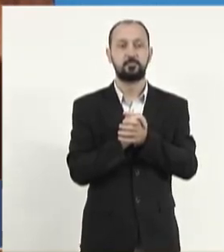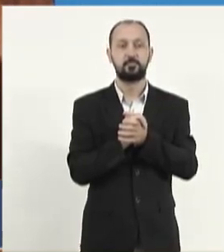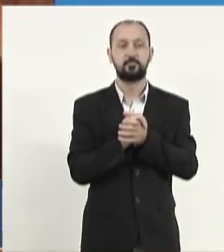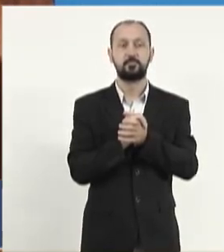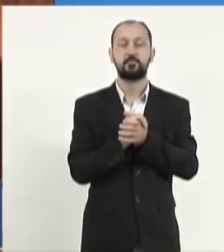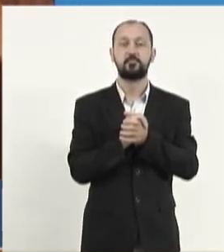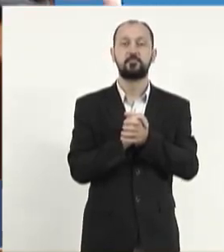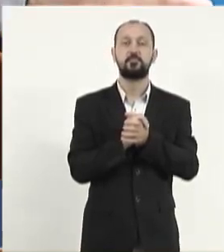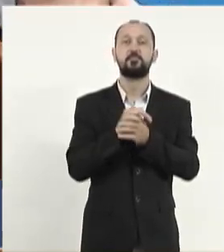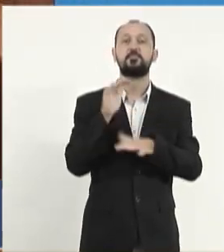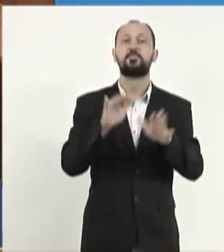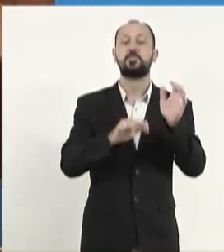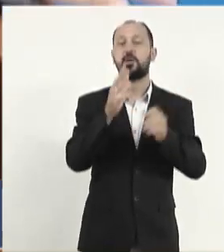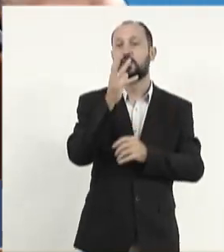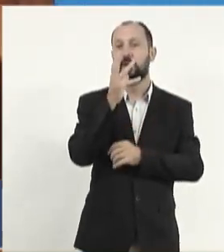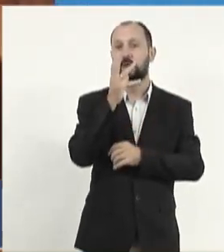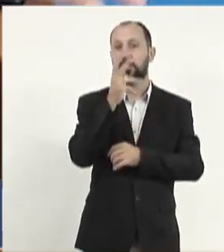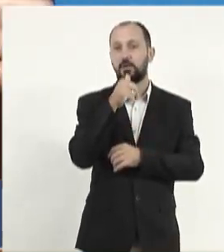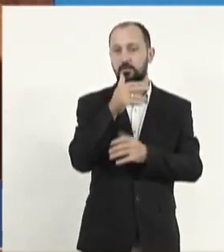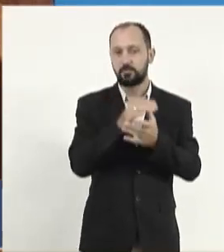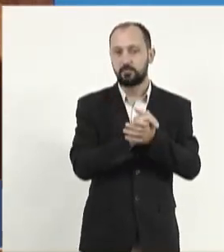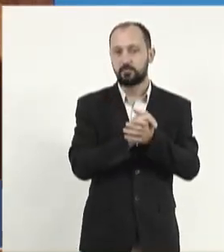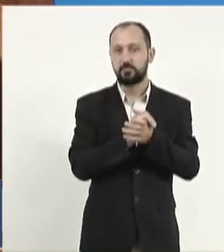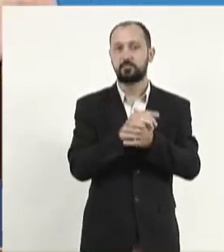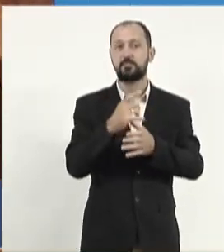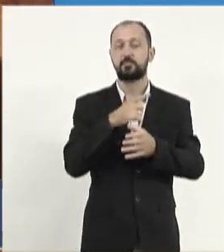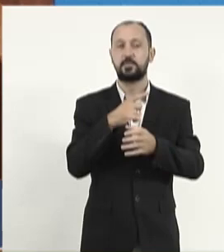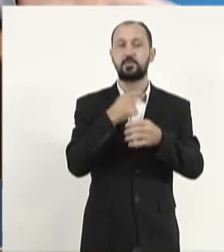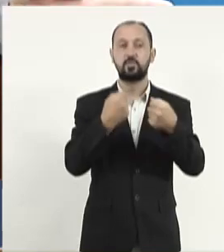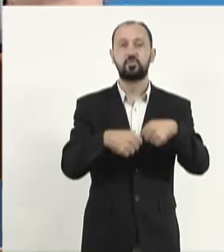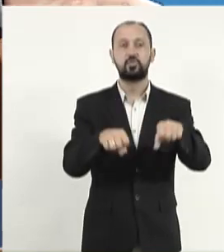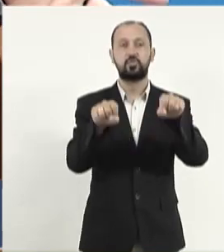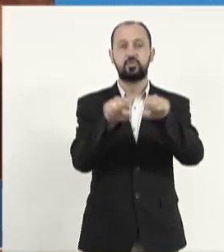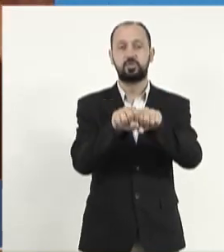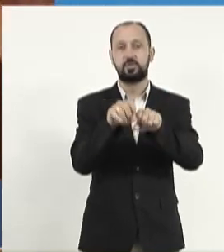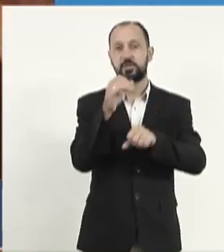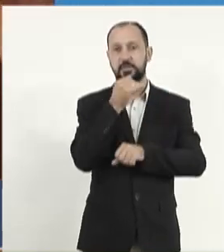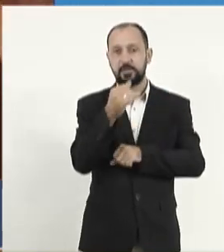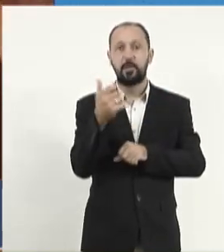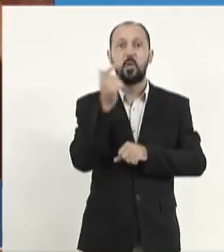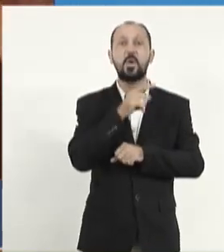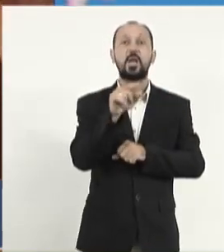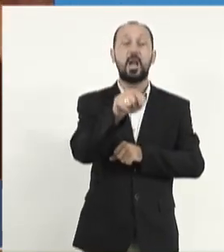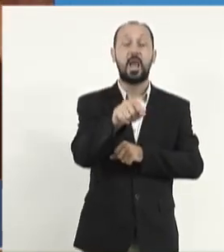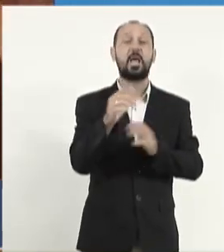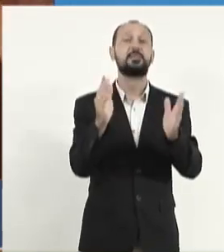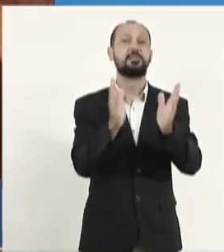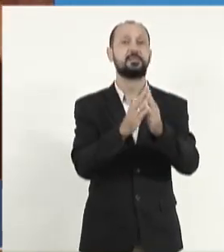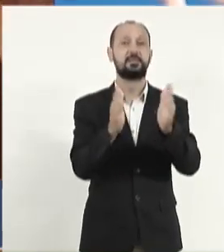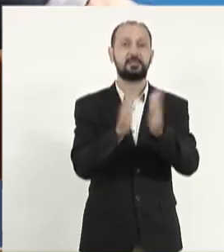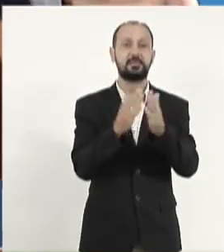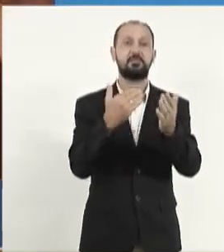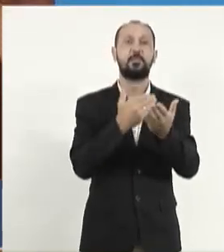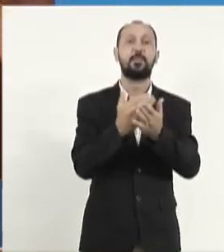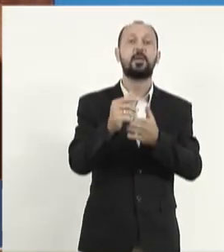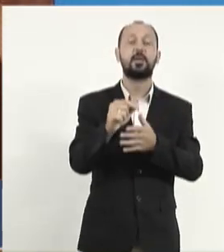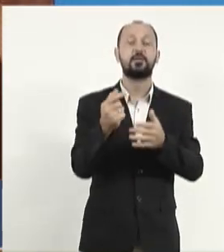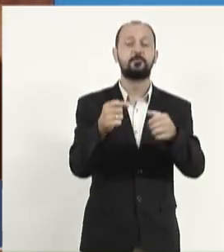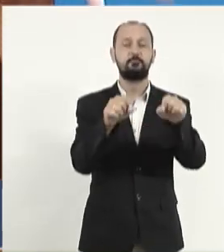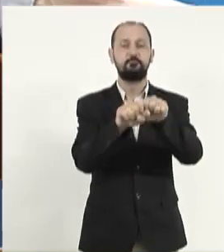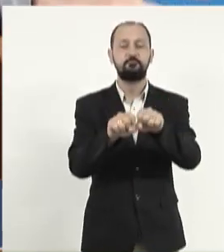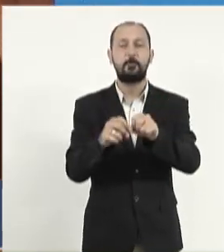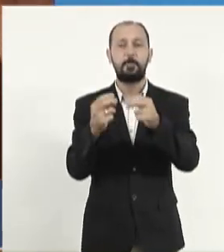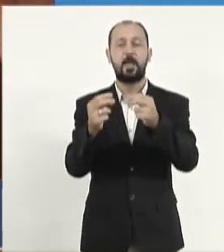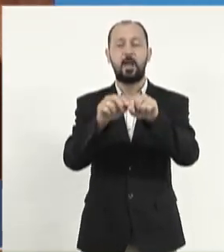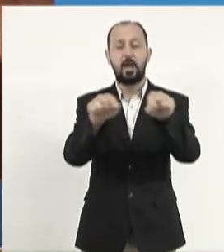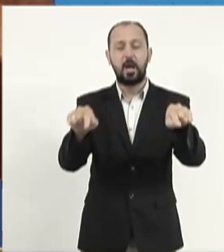às vezes, a pessoa demora muito tempo para ter a ligação da energia, para chegar a energia lá para o pequeno produtor, na